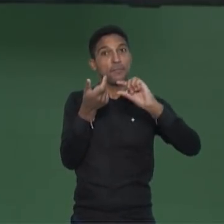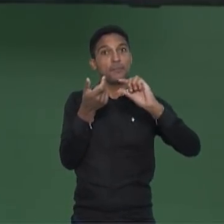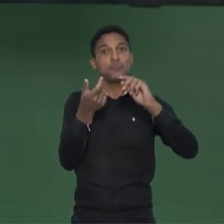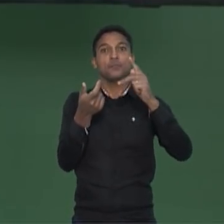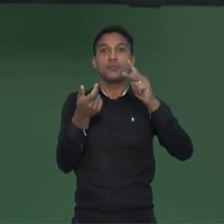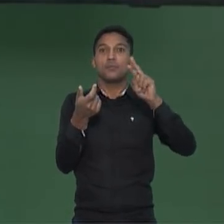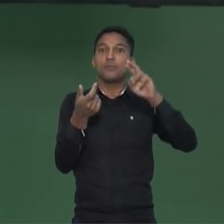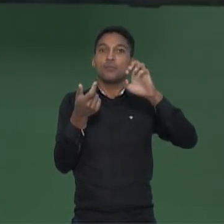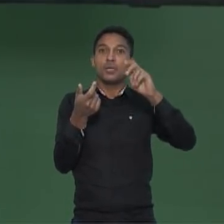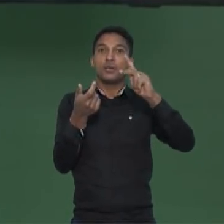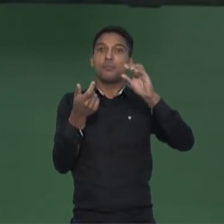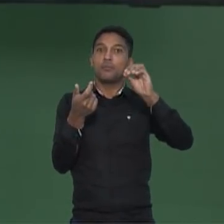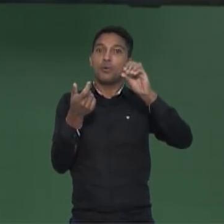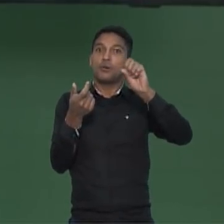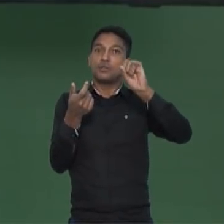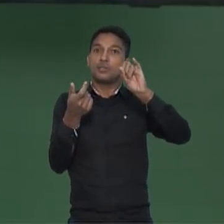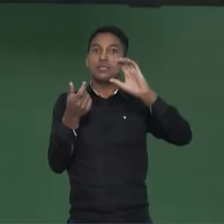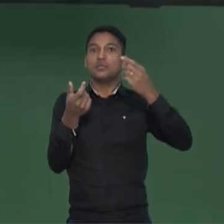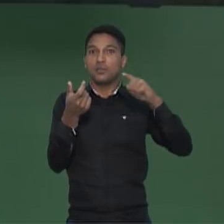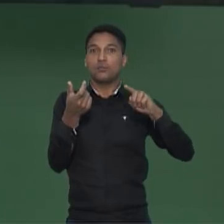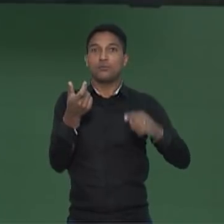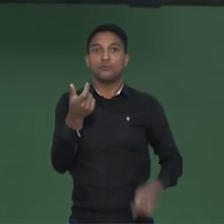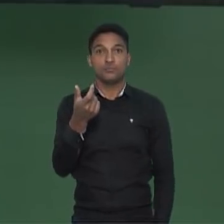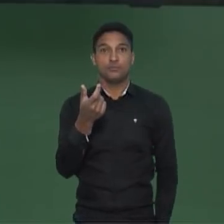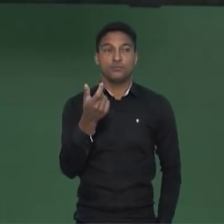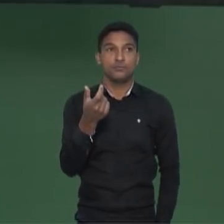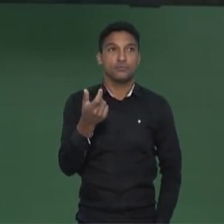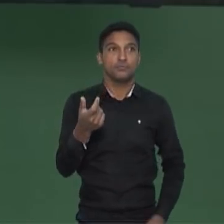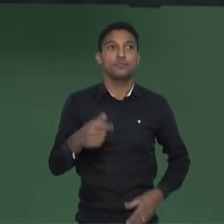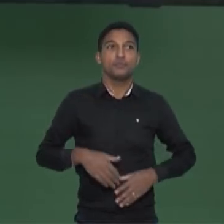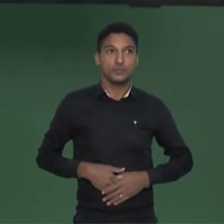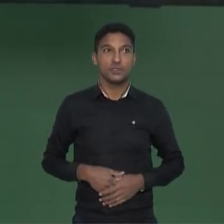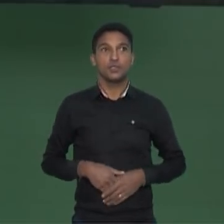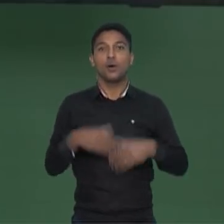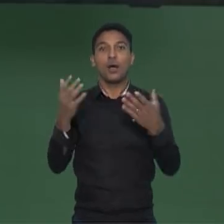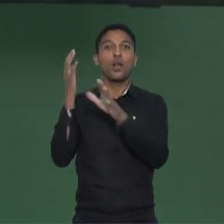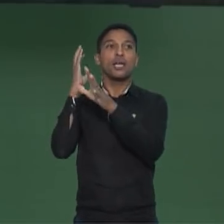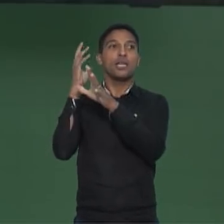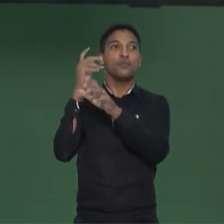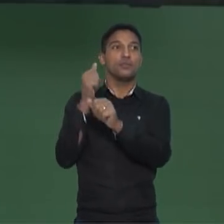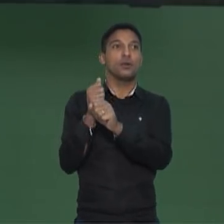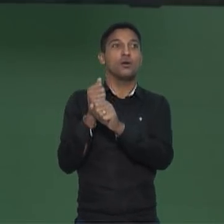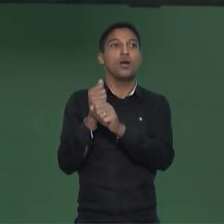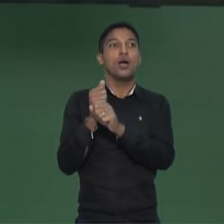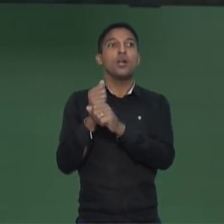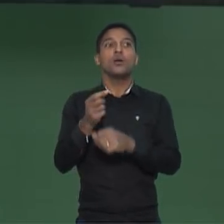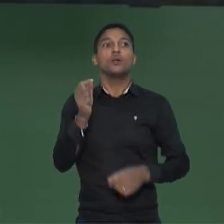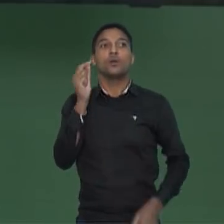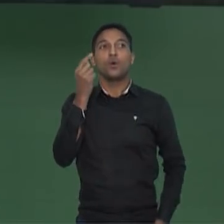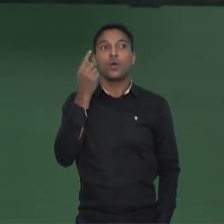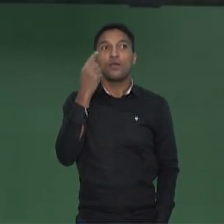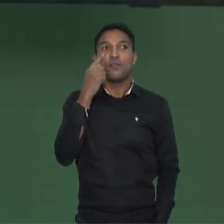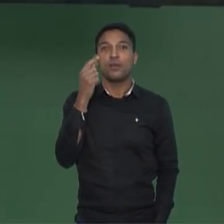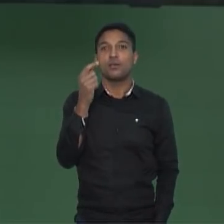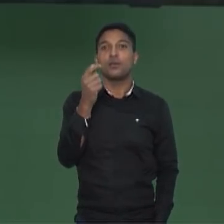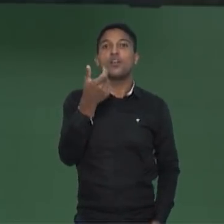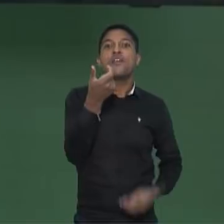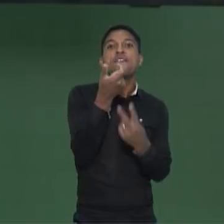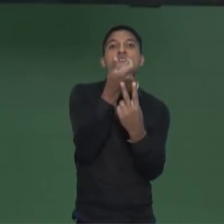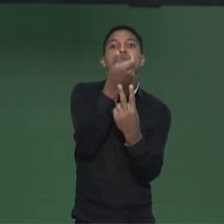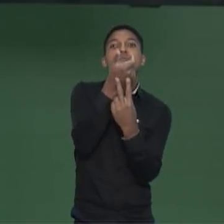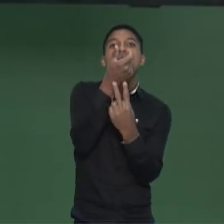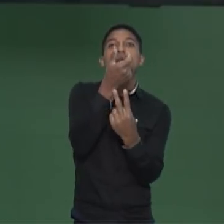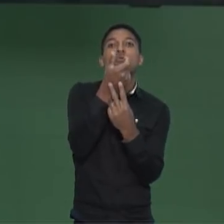Porque elas completam, em várias situações, o sentido dos verbos que vamos retomar agora. Revise comigo a questão